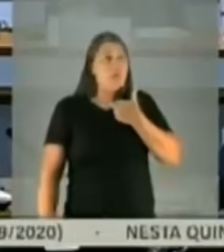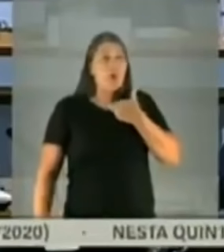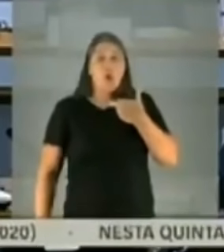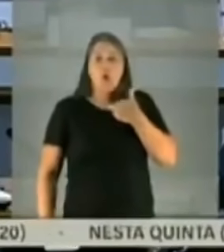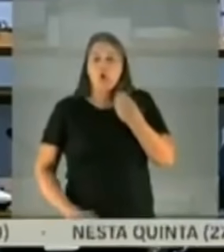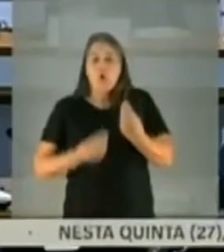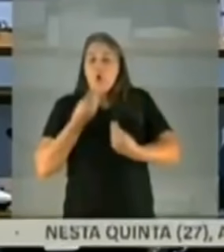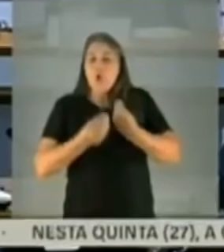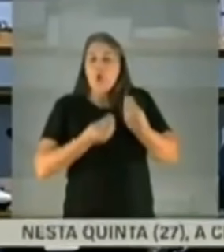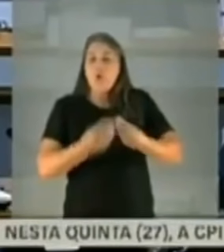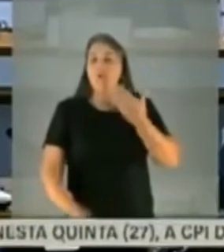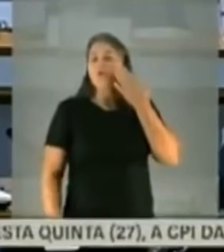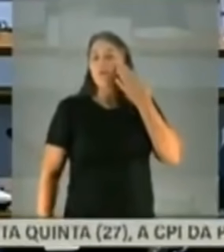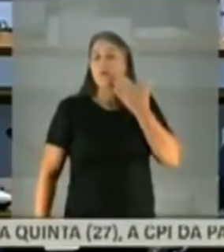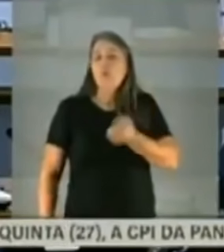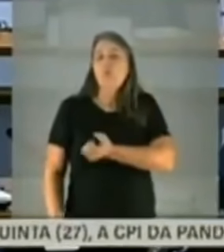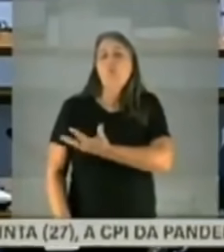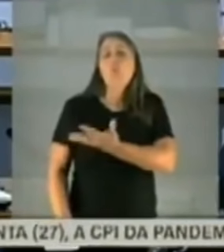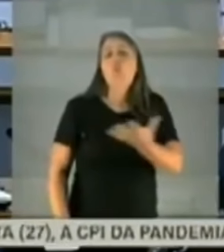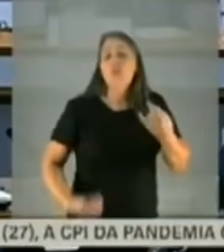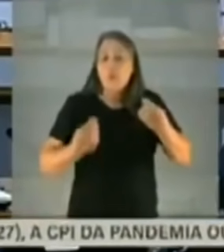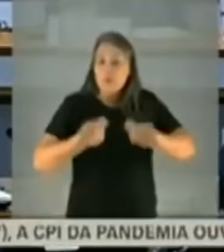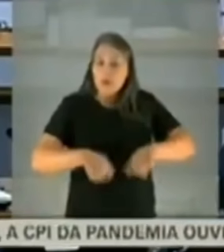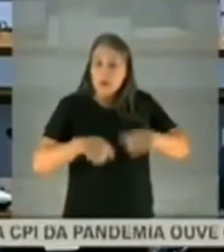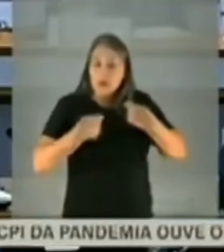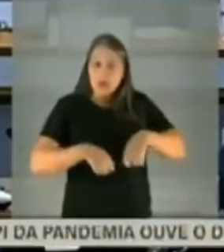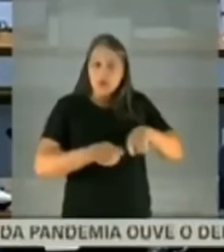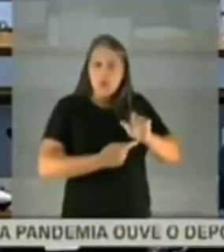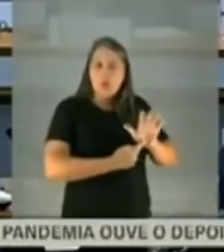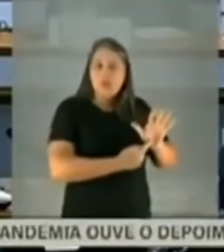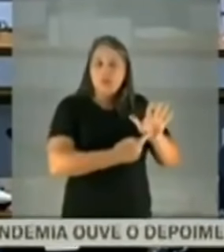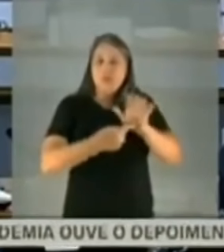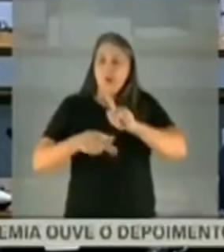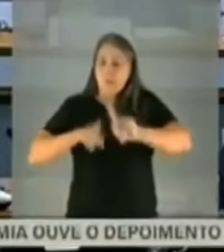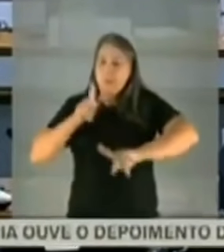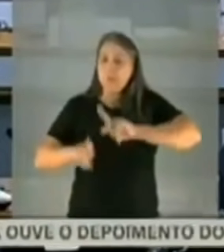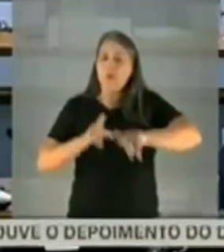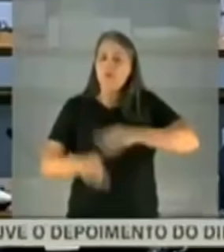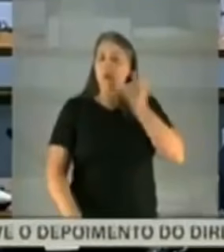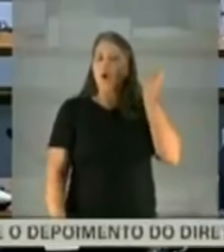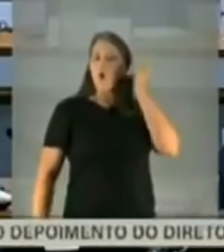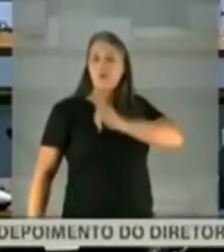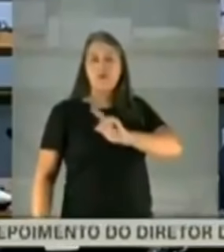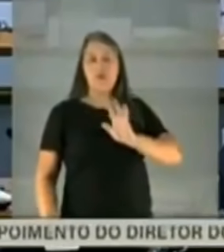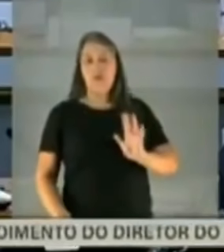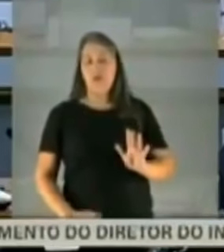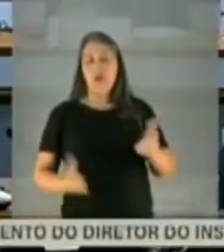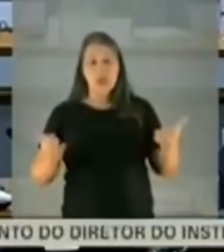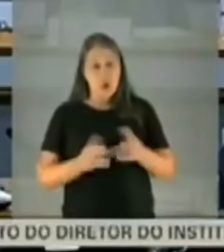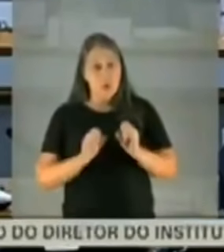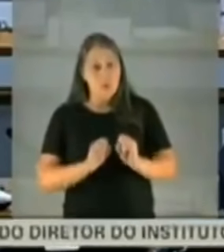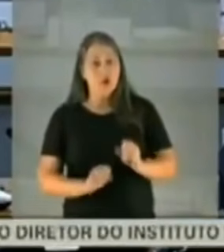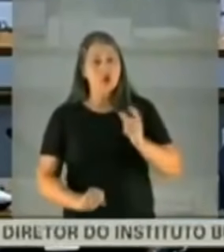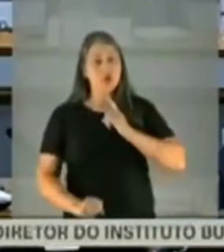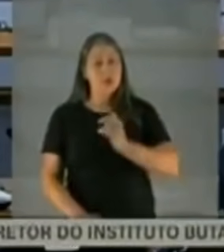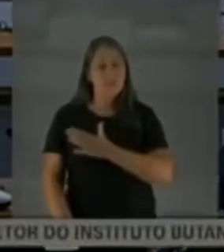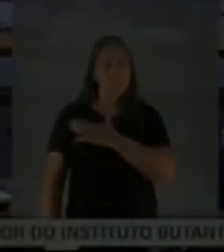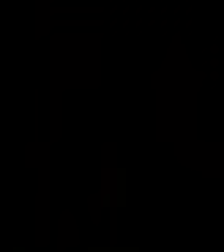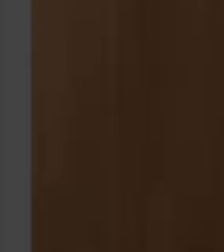prever quanto eu tenha que expor da população para que eu atinja esse benefício. Então, isso pode resultar em muitas